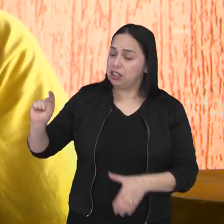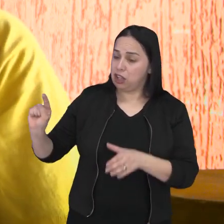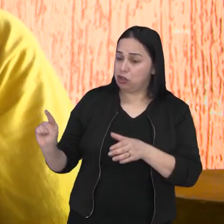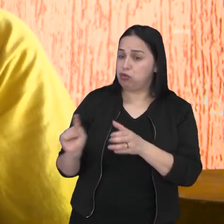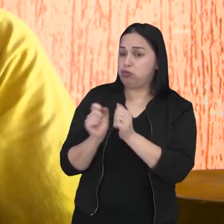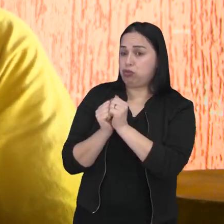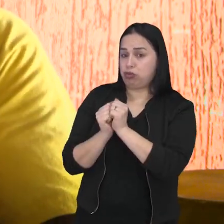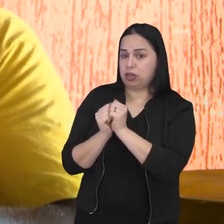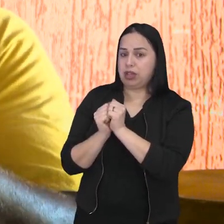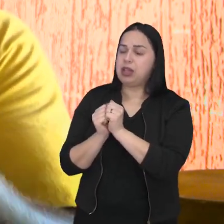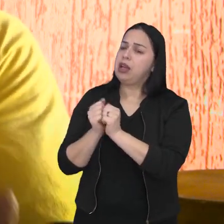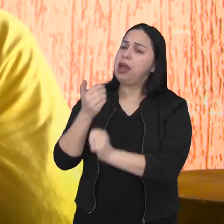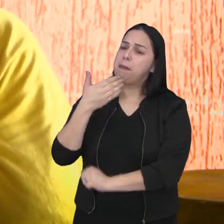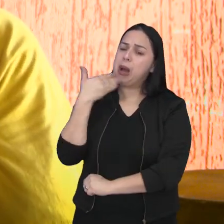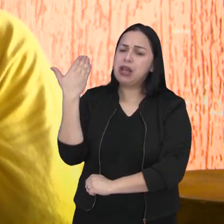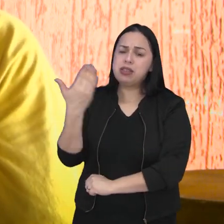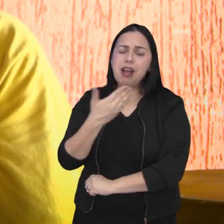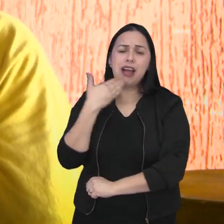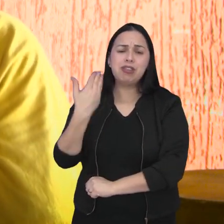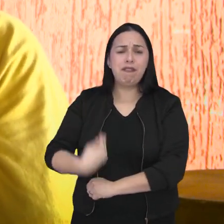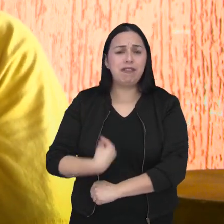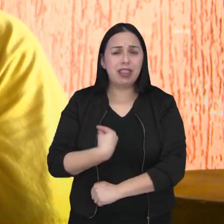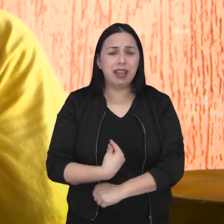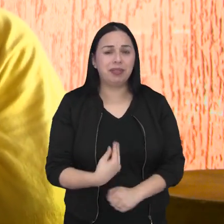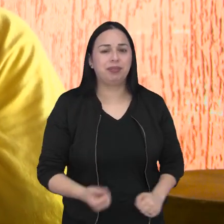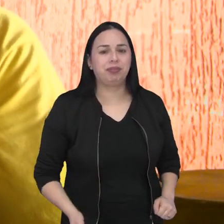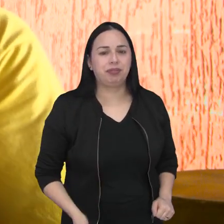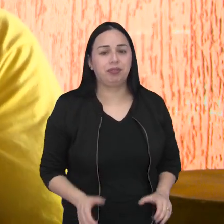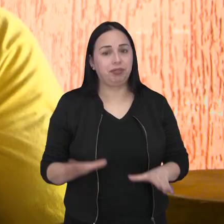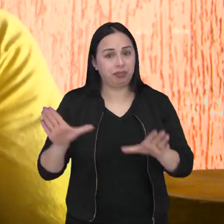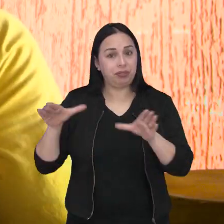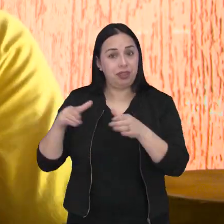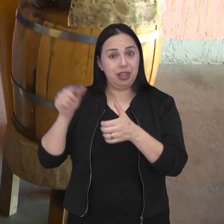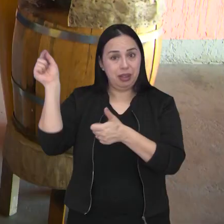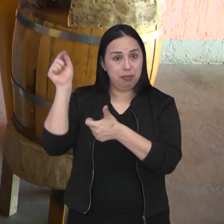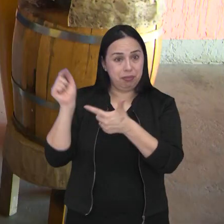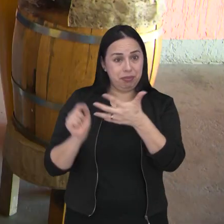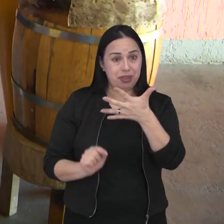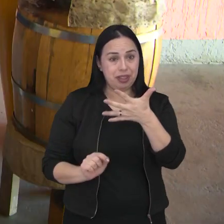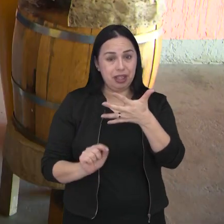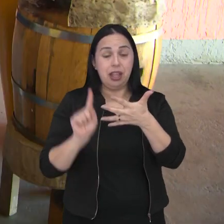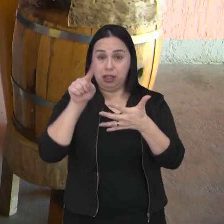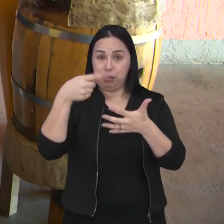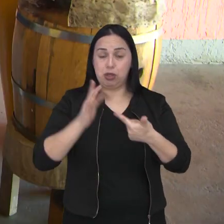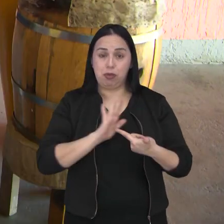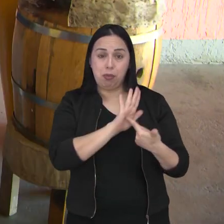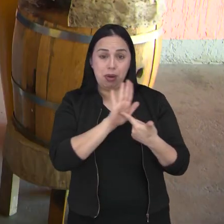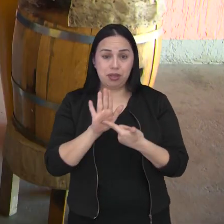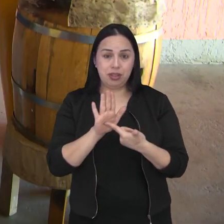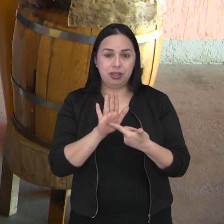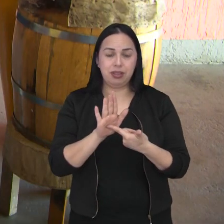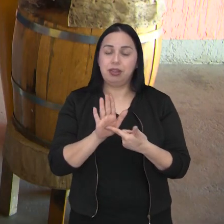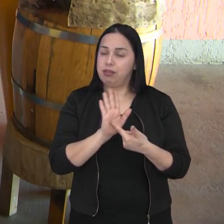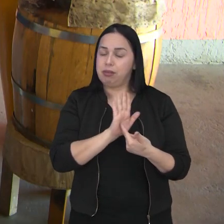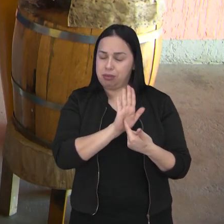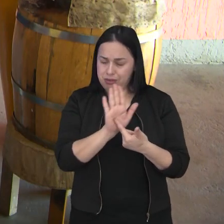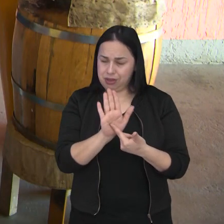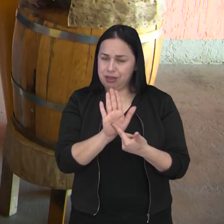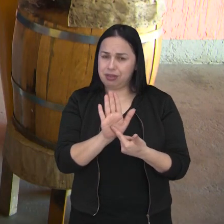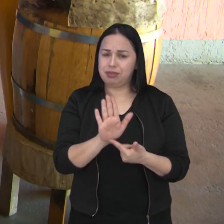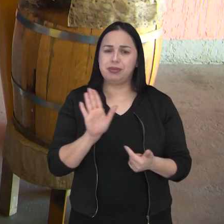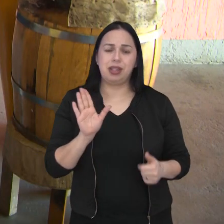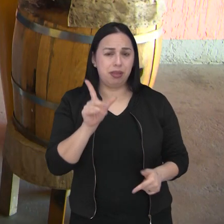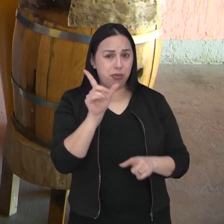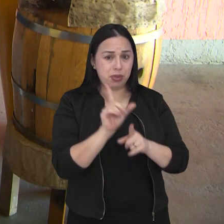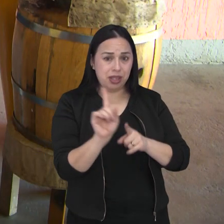Mayara, que soma junto com a gente, né? Fica bem mais fácil. Aliás, toda essa turma que o Laudeni está citando